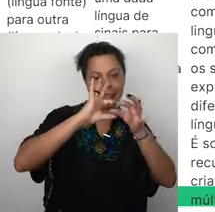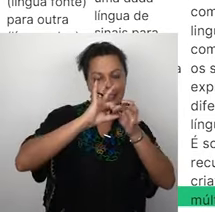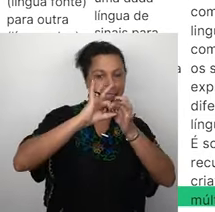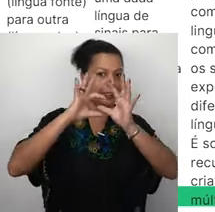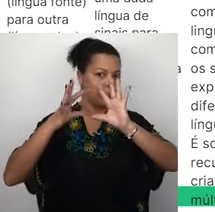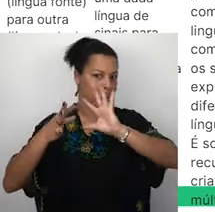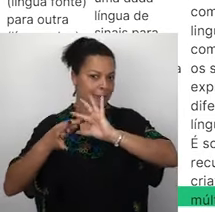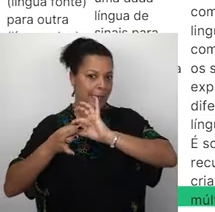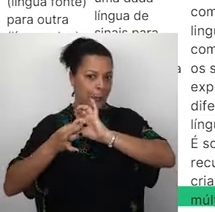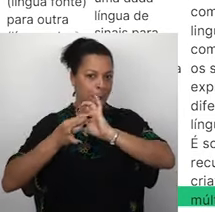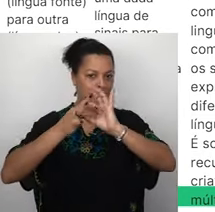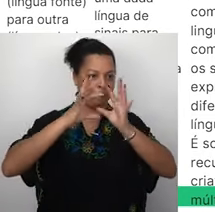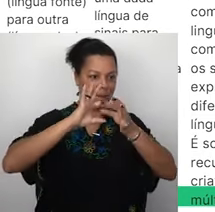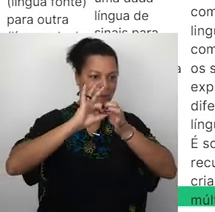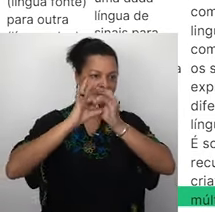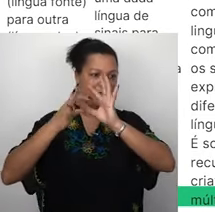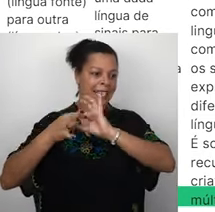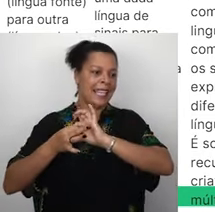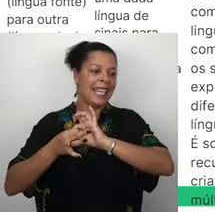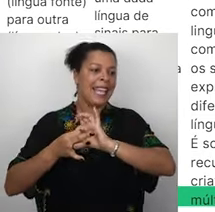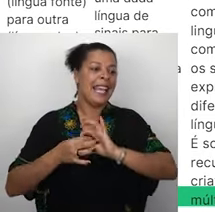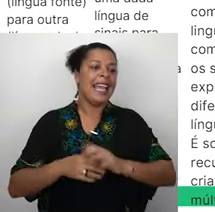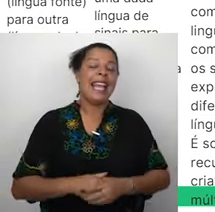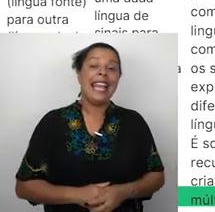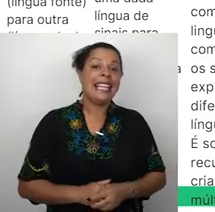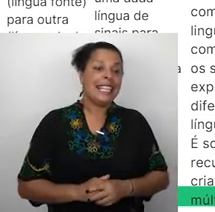a FENES. Este é o sinal.